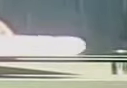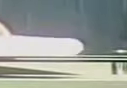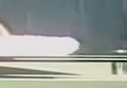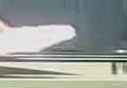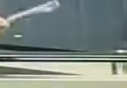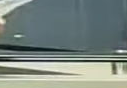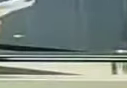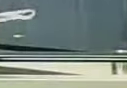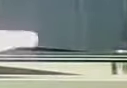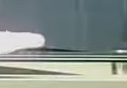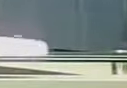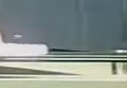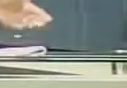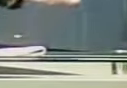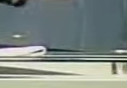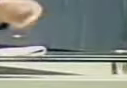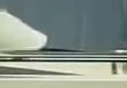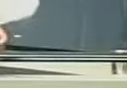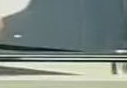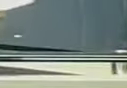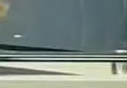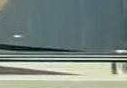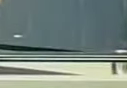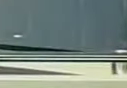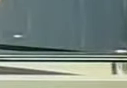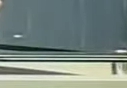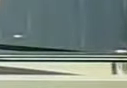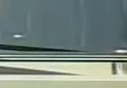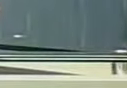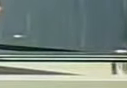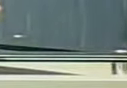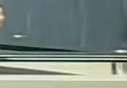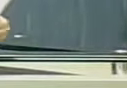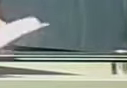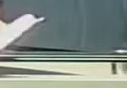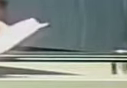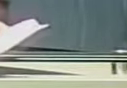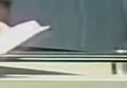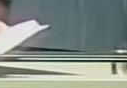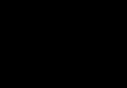iniciar-se-á até o final desse mês, até porque o final desse mês é amanhã. Muito obrigado, senhor presidente.